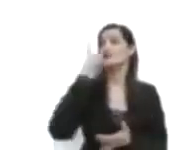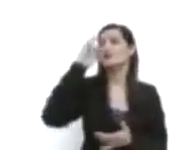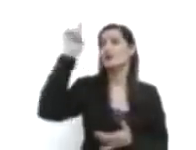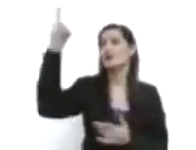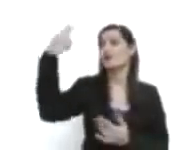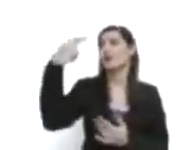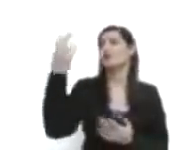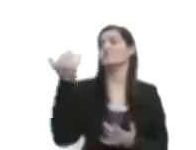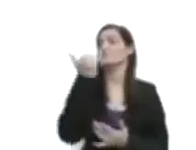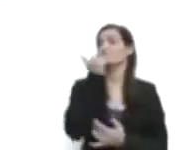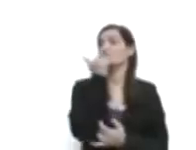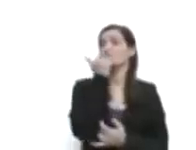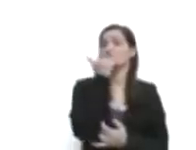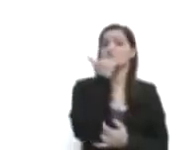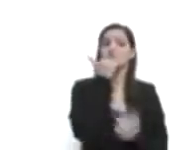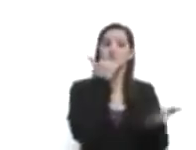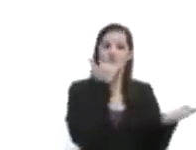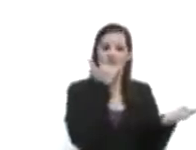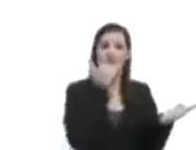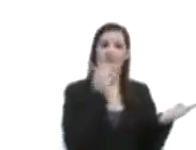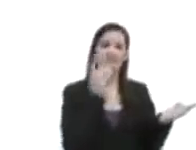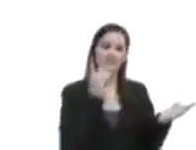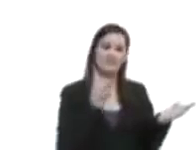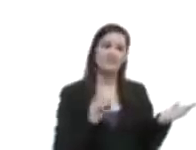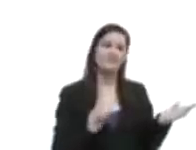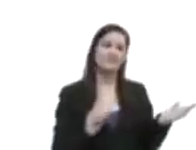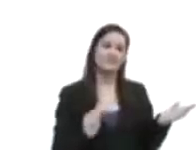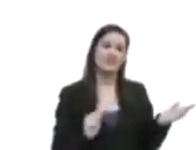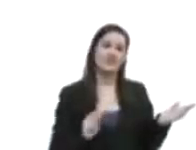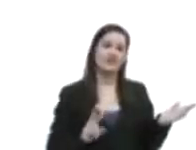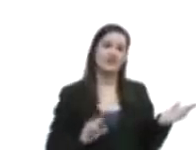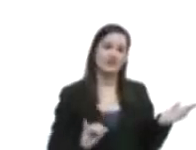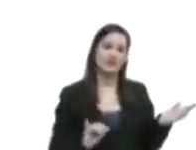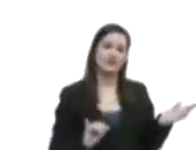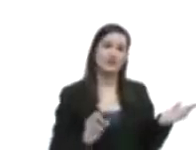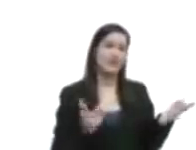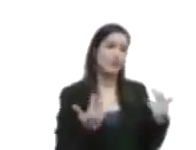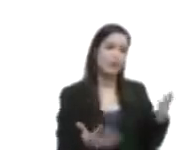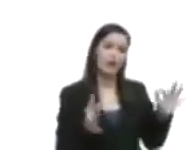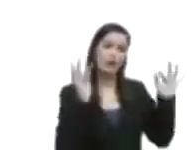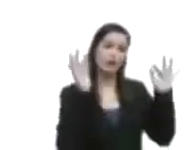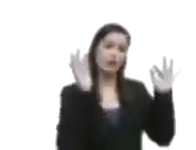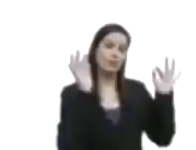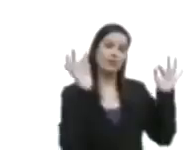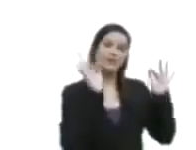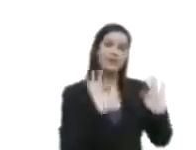está o bem-aventurado, aqui está o que chora.